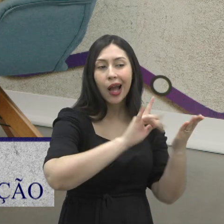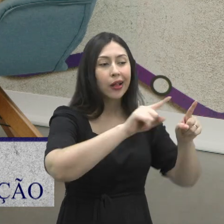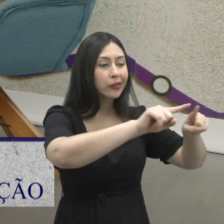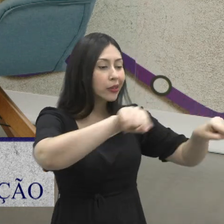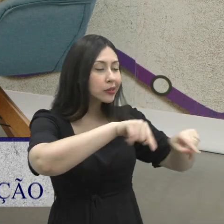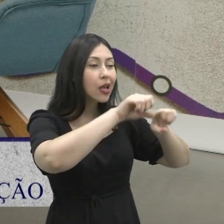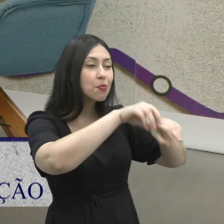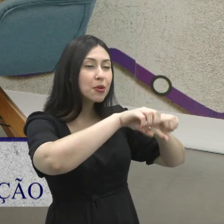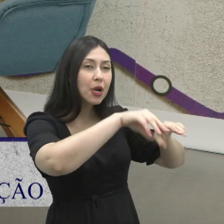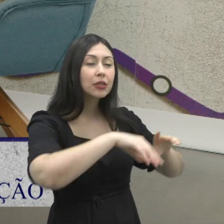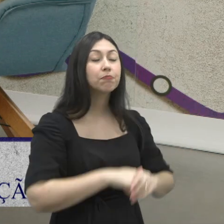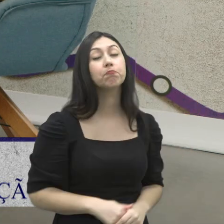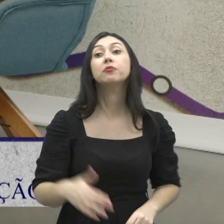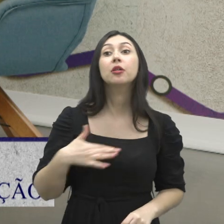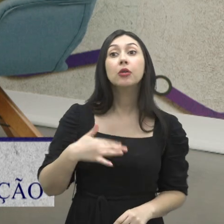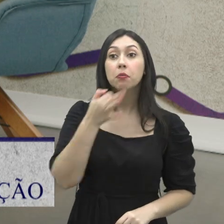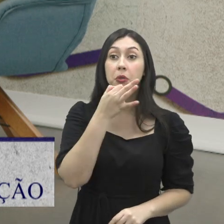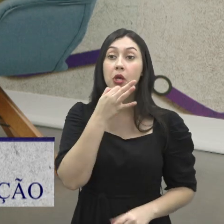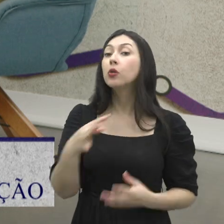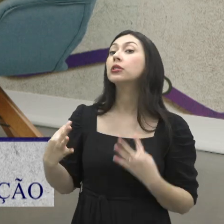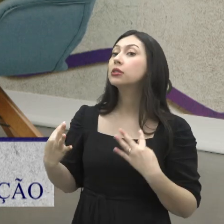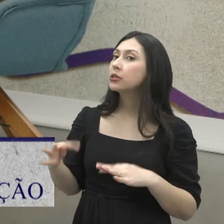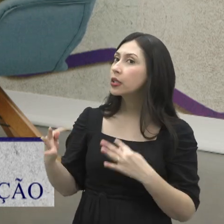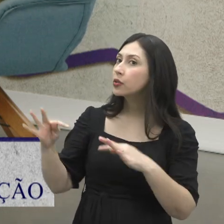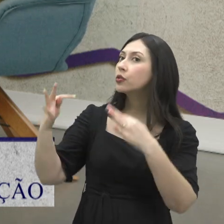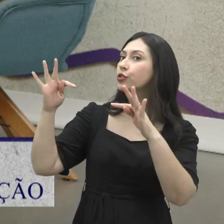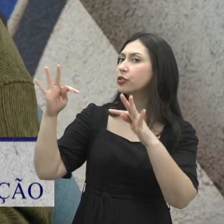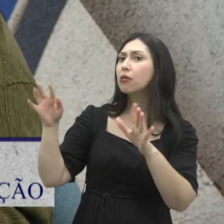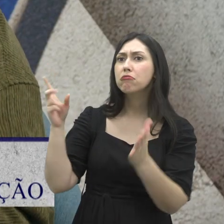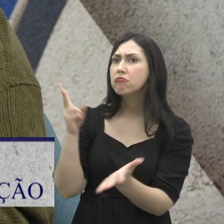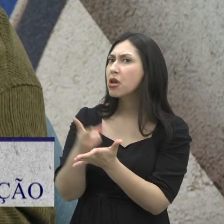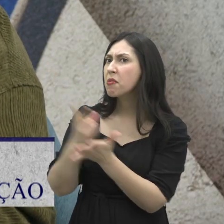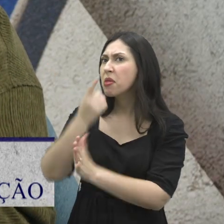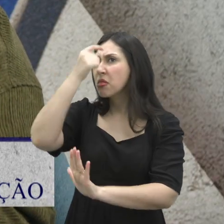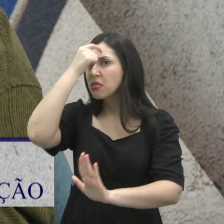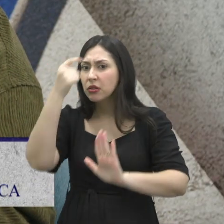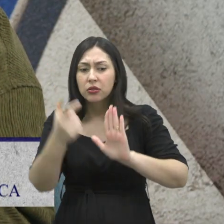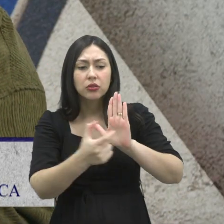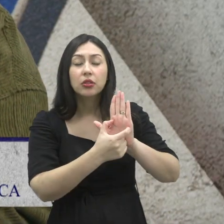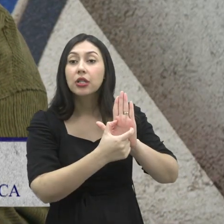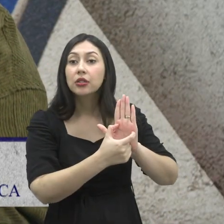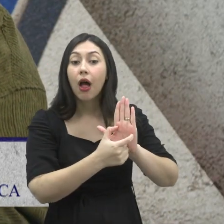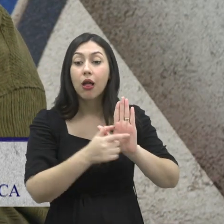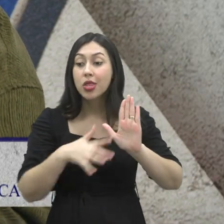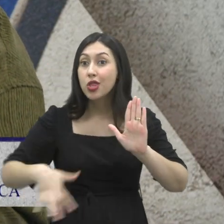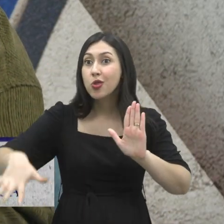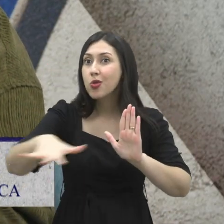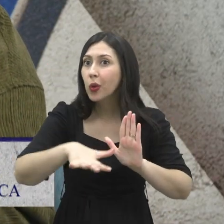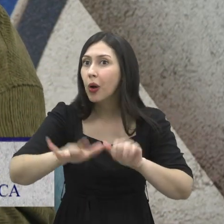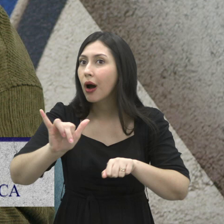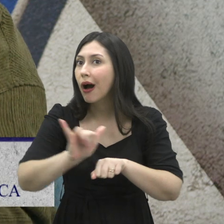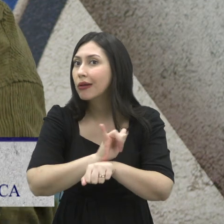aula, enfim? Olha, eu acredito que as tecnologias, até mesmo a inteligência artificial, ela venha para ser ferramentas, não